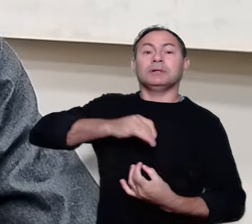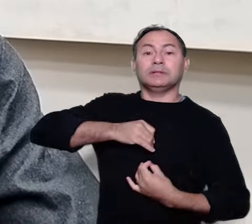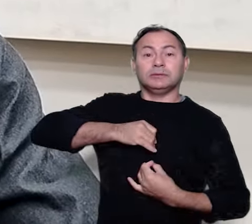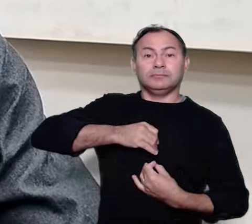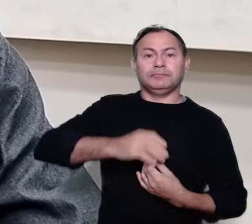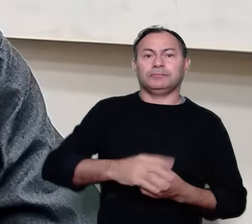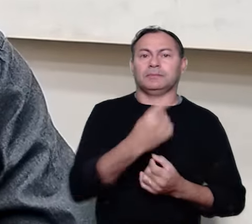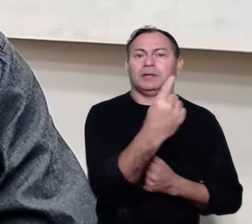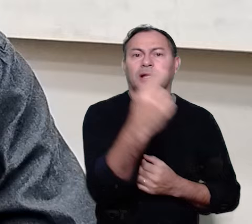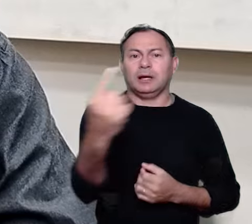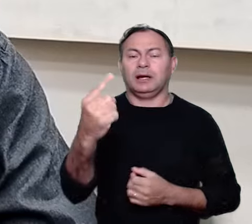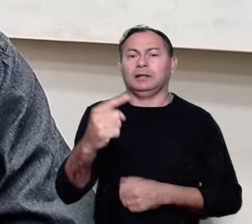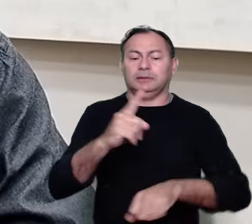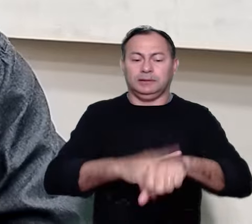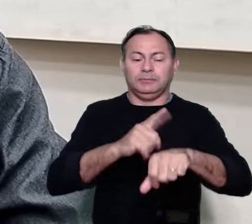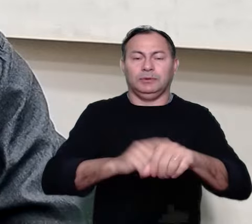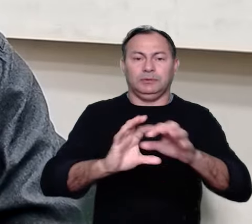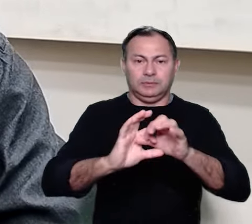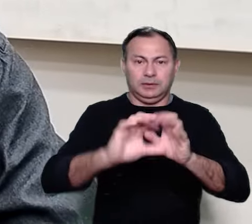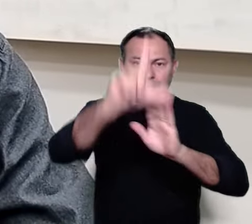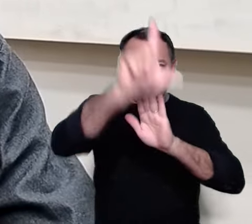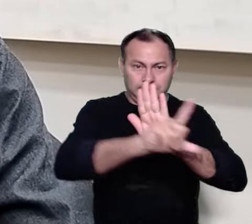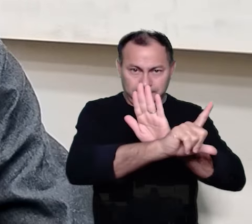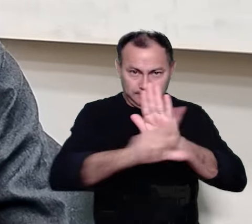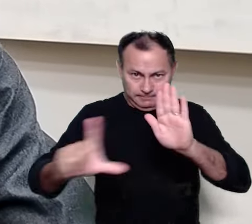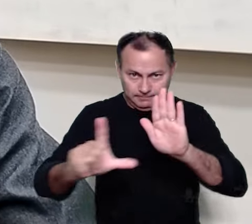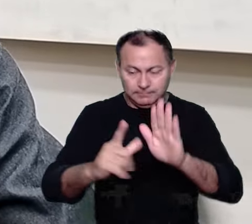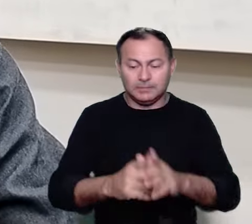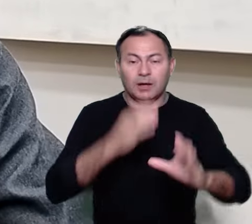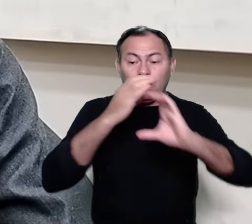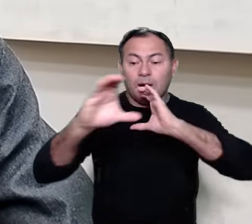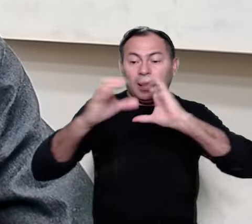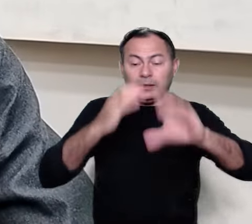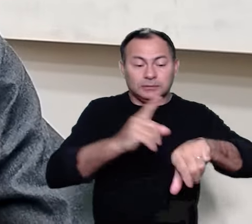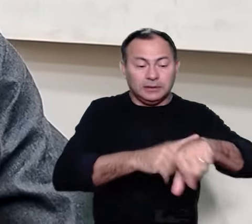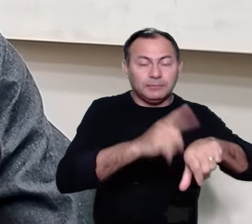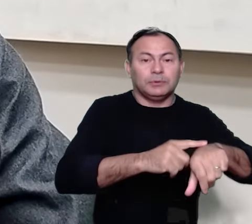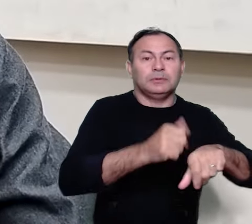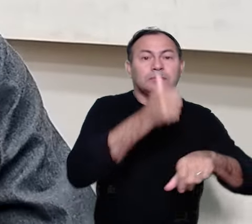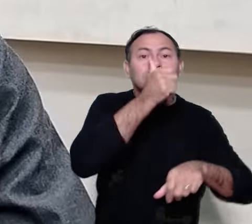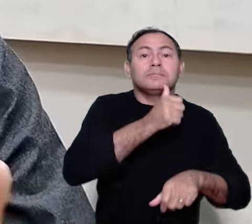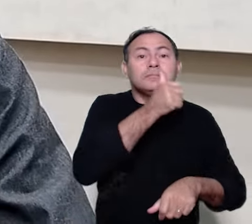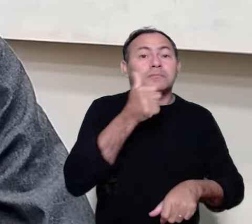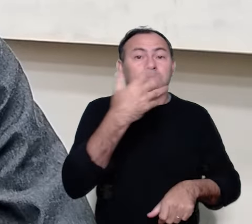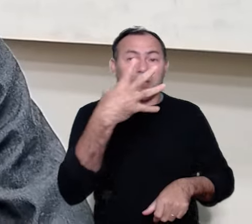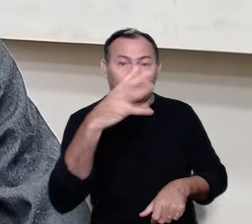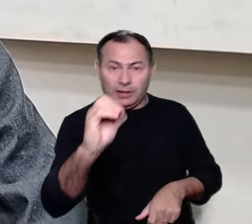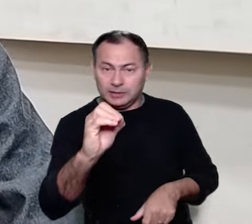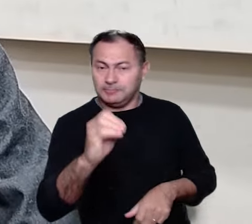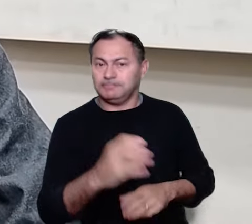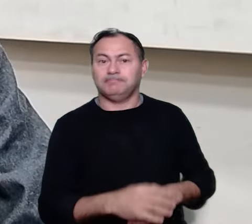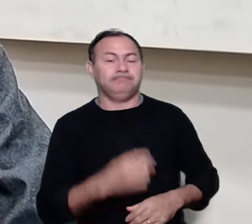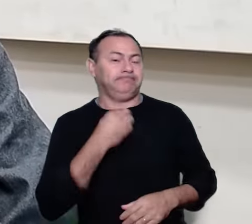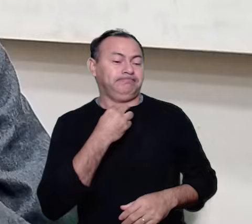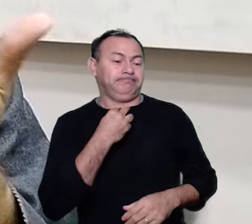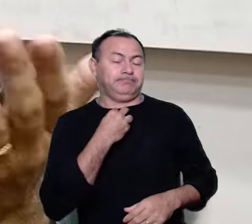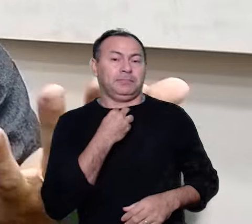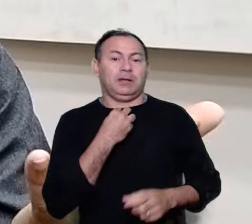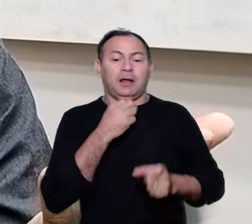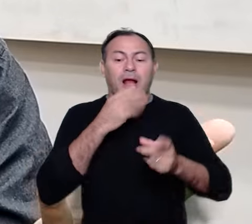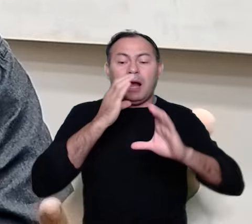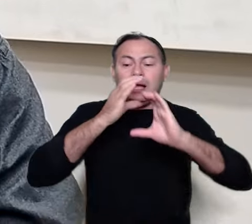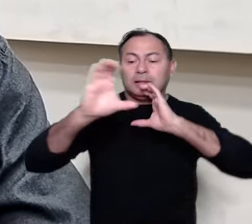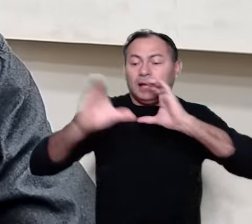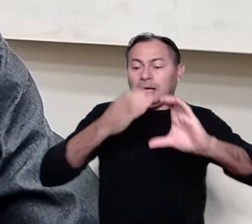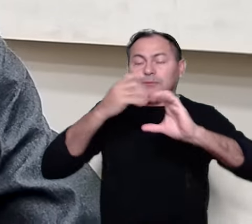também à espiritualidade de cada tempo litúrgico. Um canto para o tempo da quaresma não